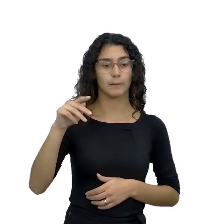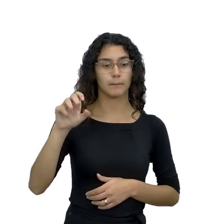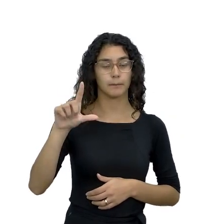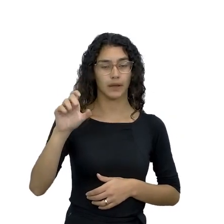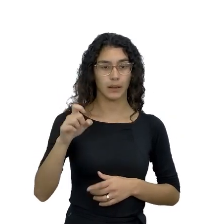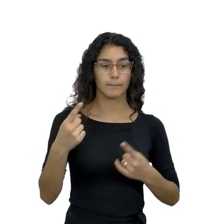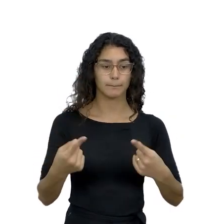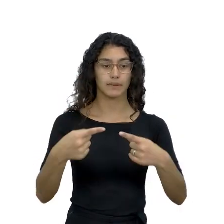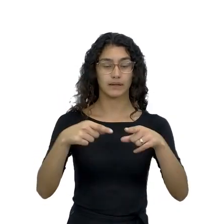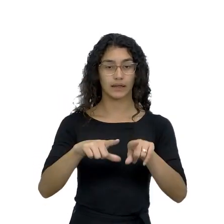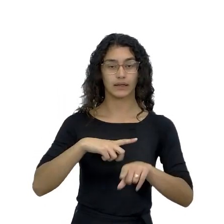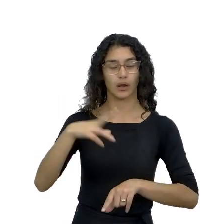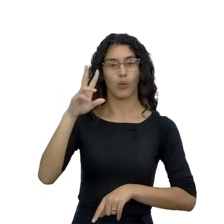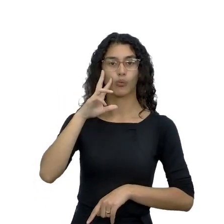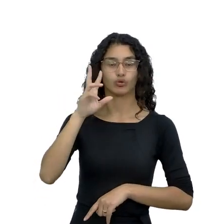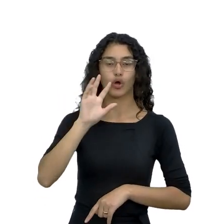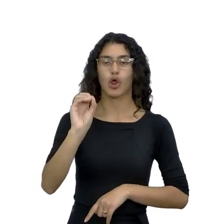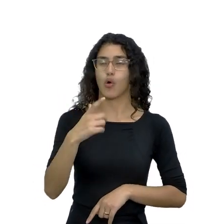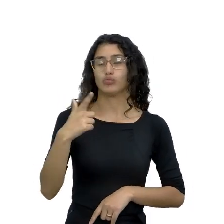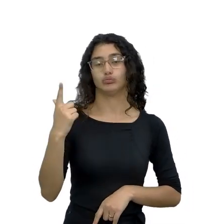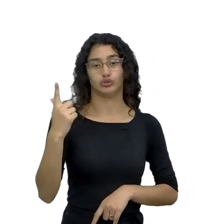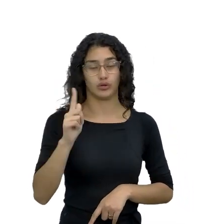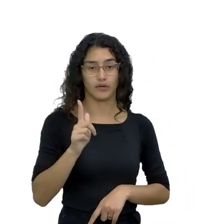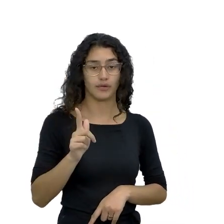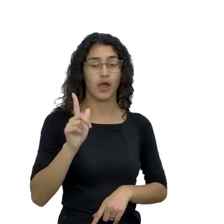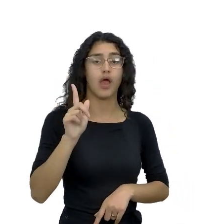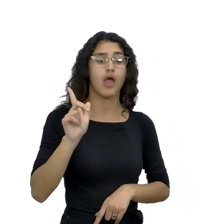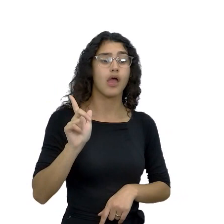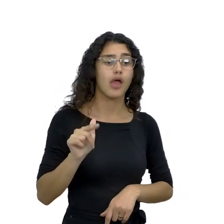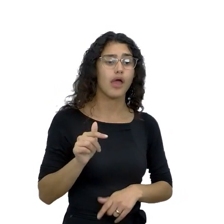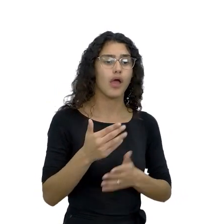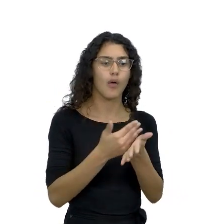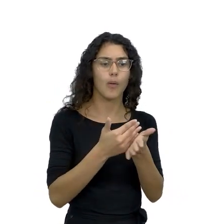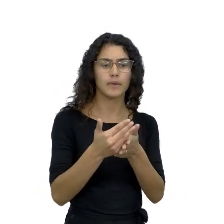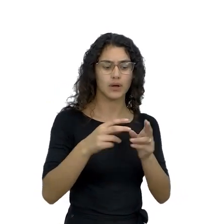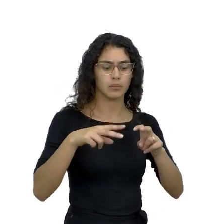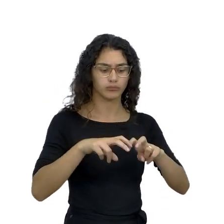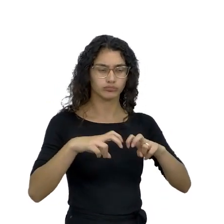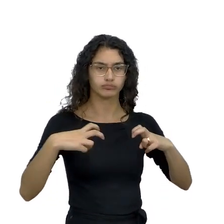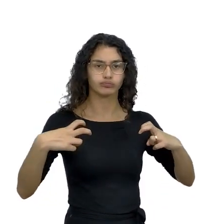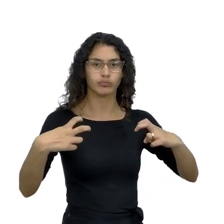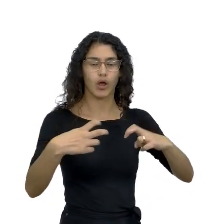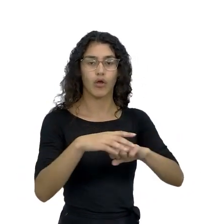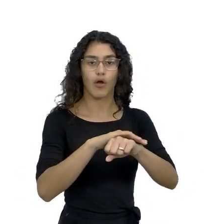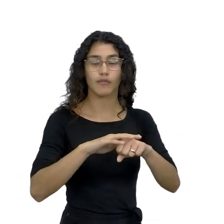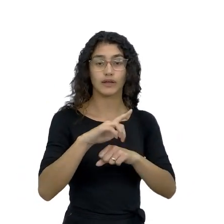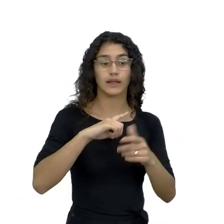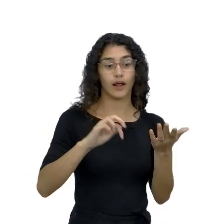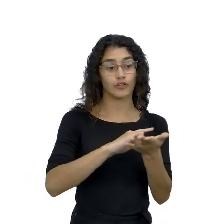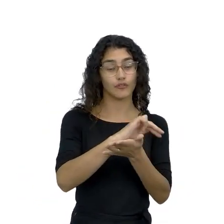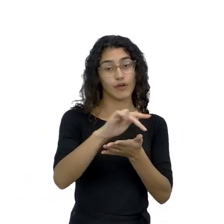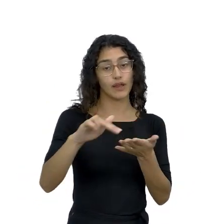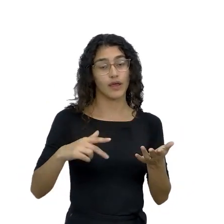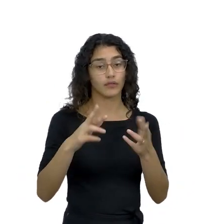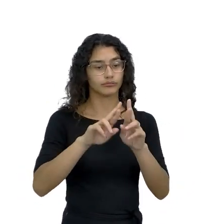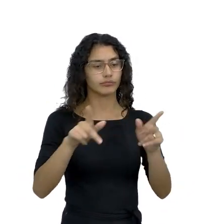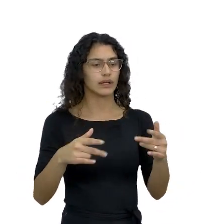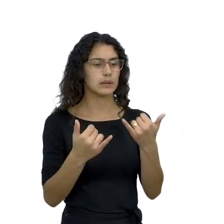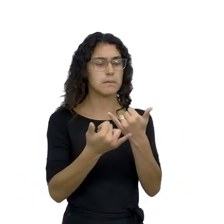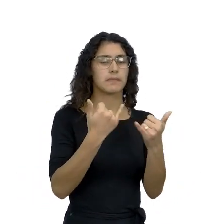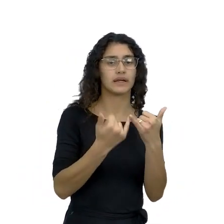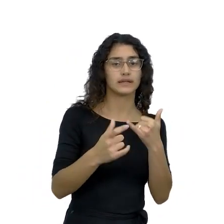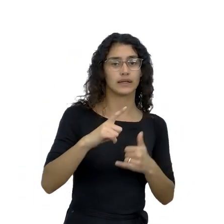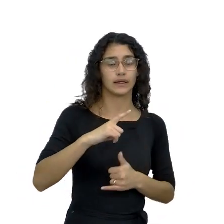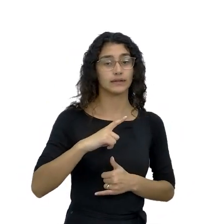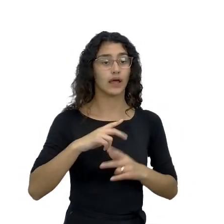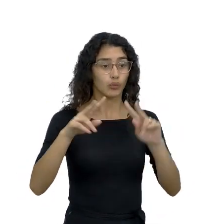parceria com história ou geografia seria iniciar com uma roda de conversa sobre as diferenças e semelhanças entre